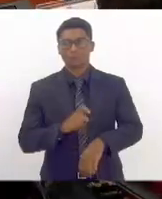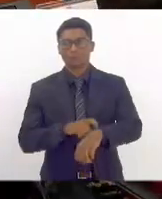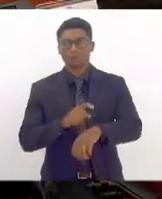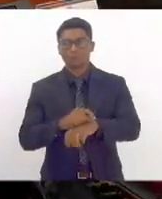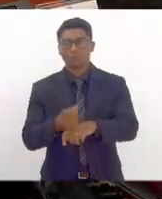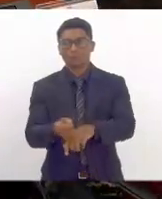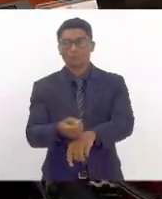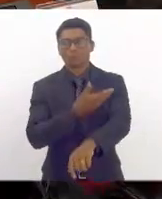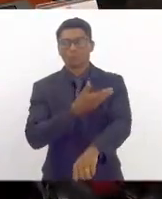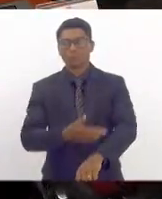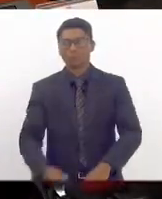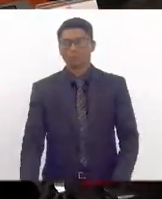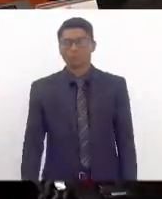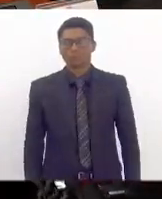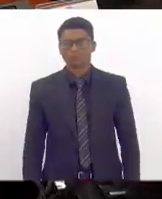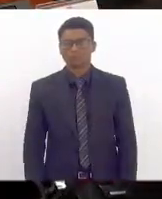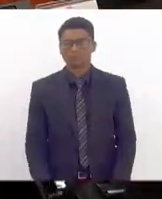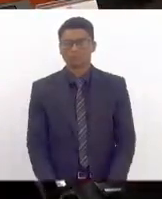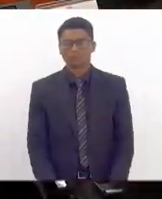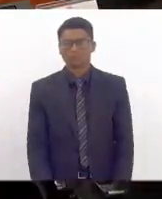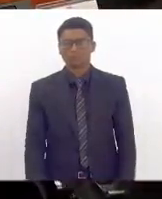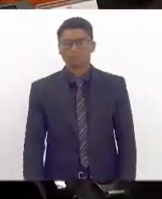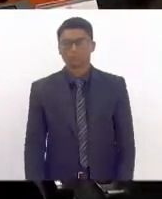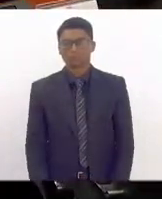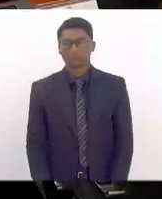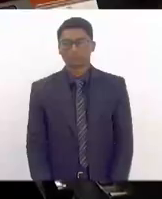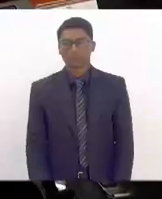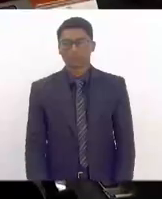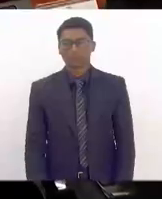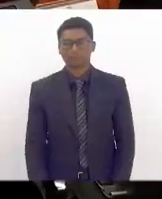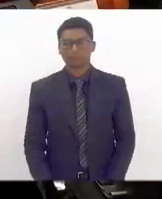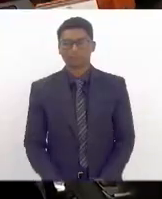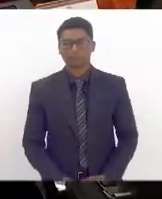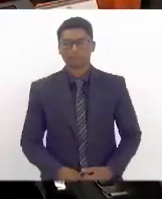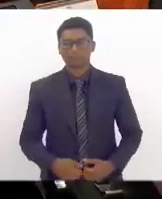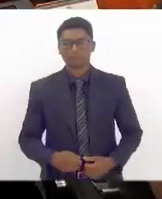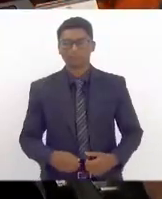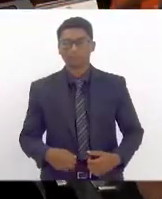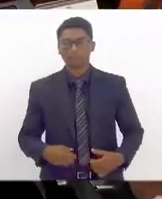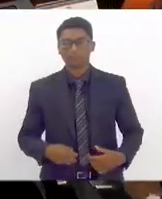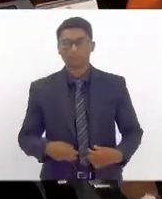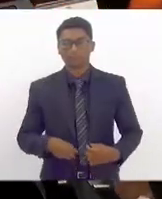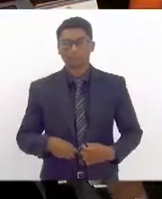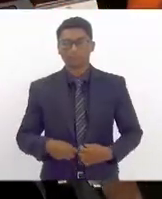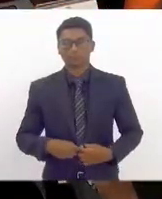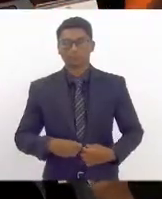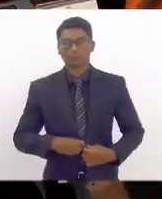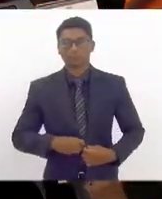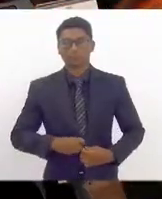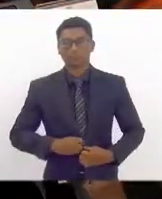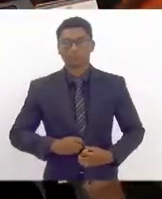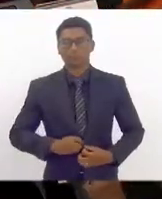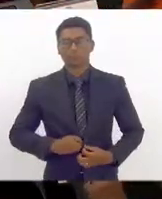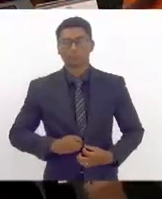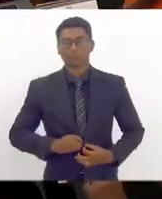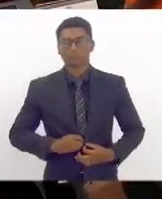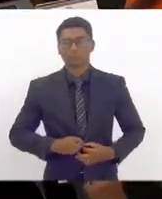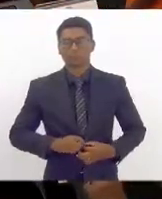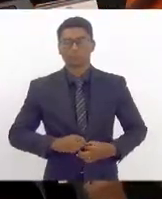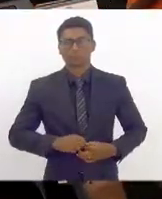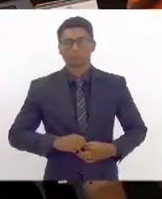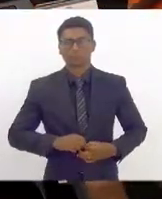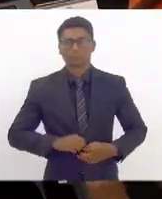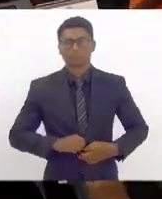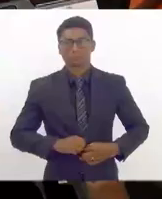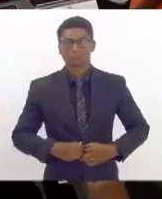é assim mesmo momento assim isso vocês querem uma ajuda Tá dominado